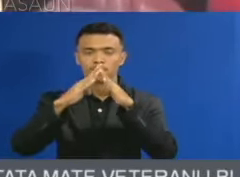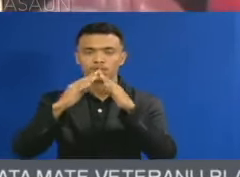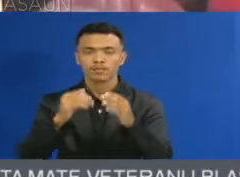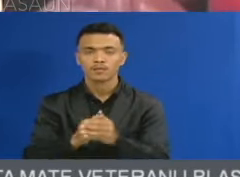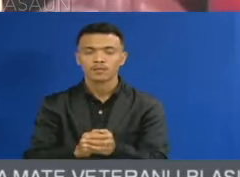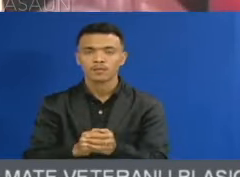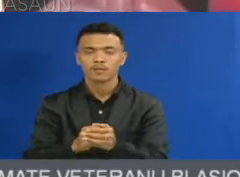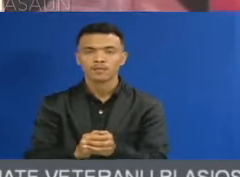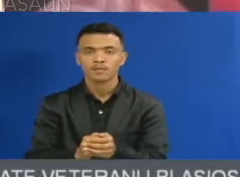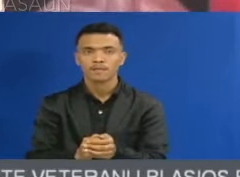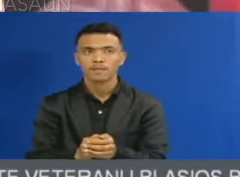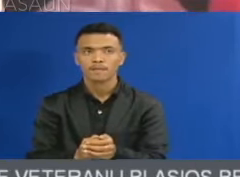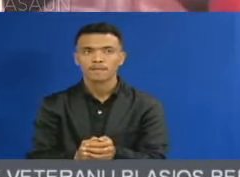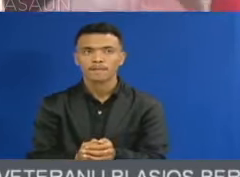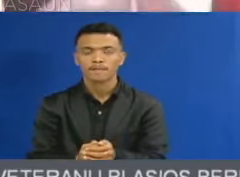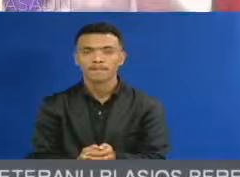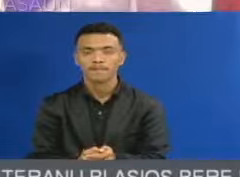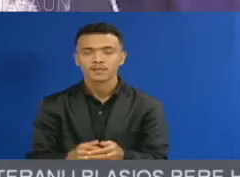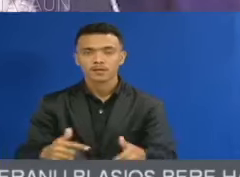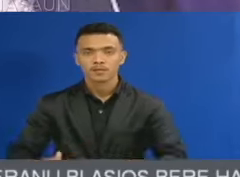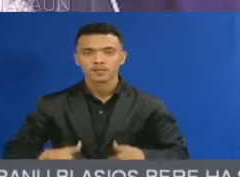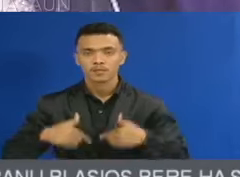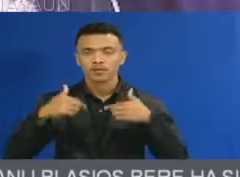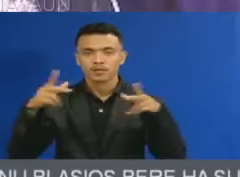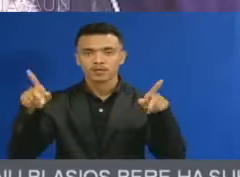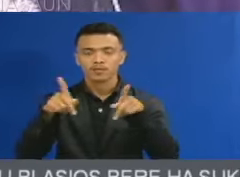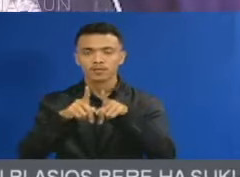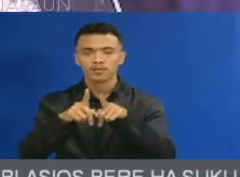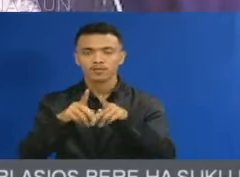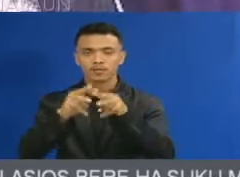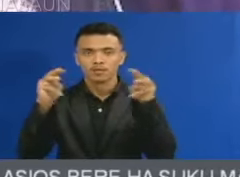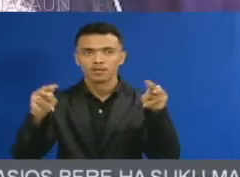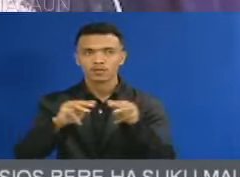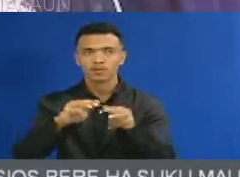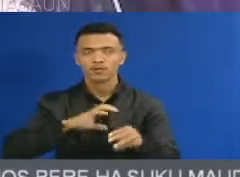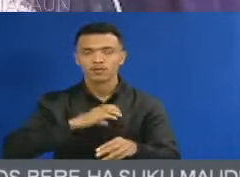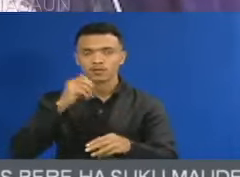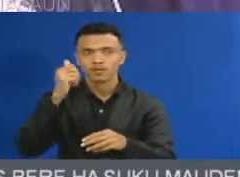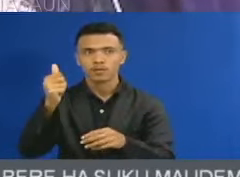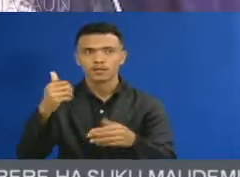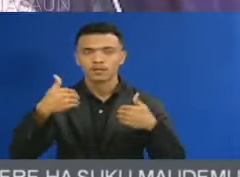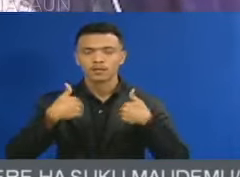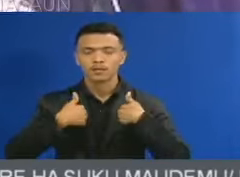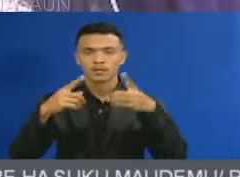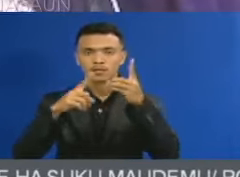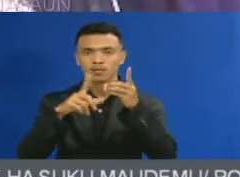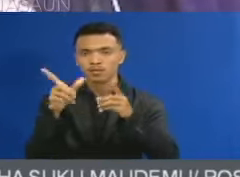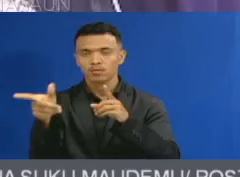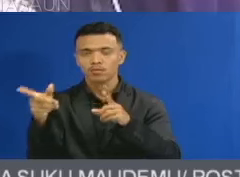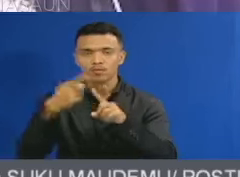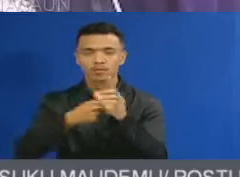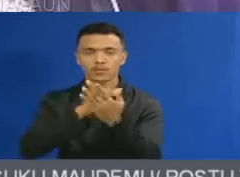Atebian Blasius Berre Bola Casa, Moris iha postu Fatulik, Municipio Covalima, iha loron ronulu fulanzuilu